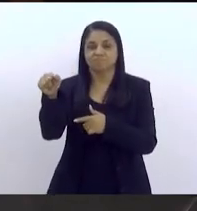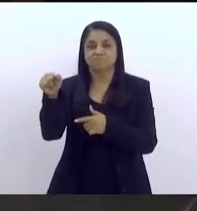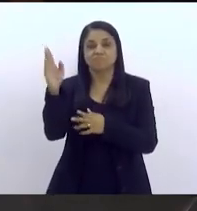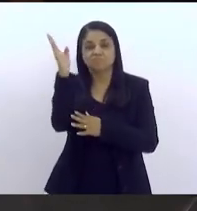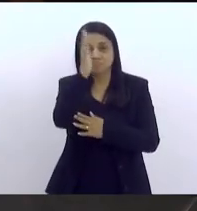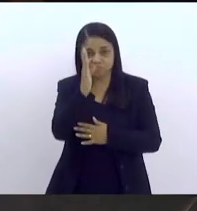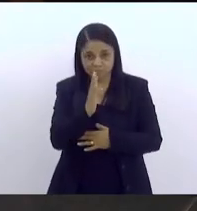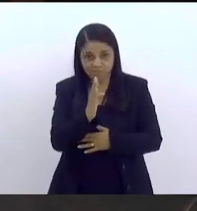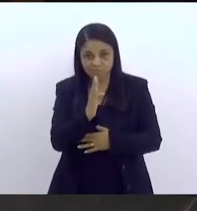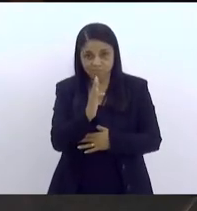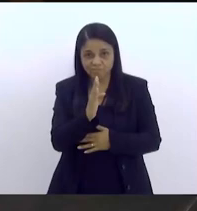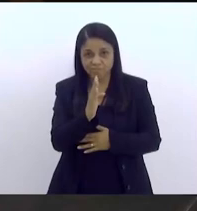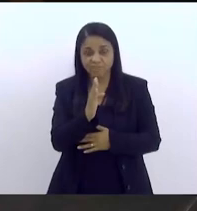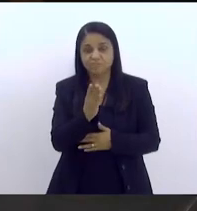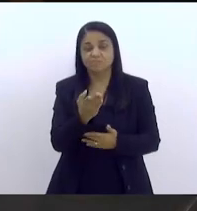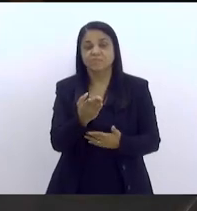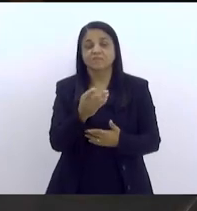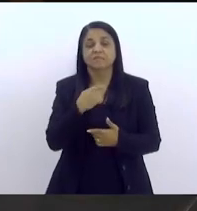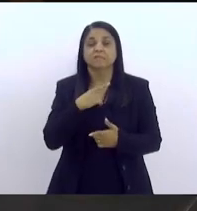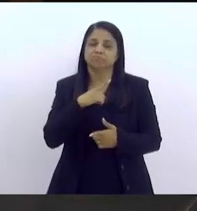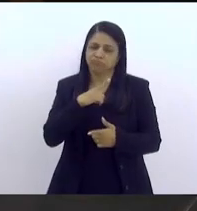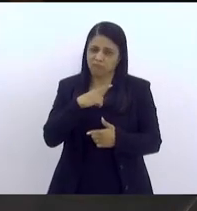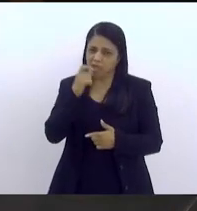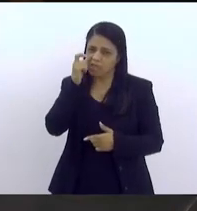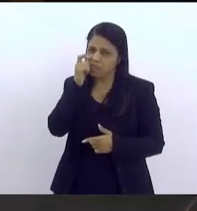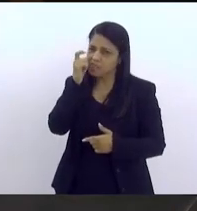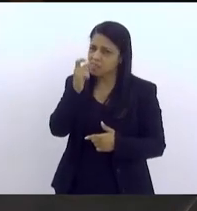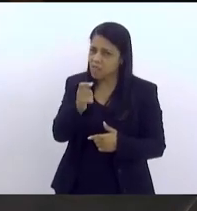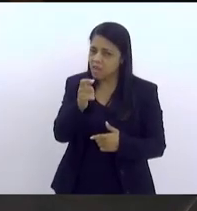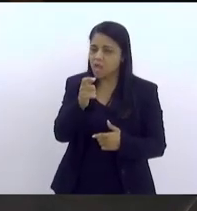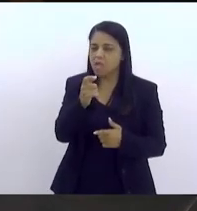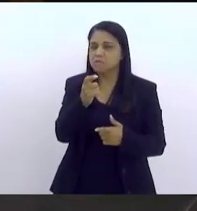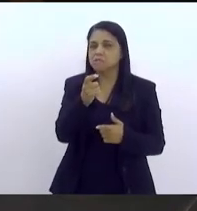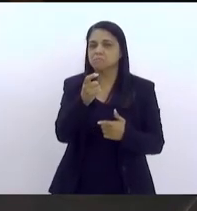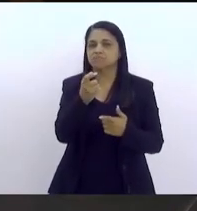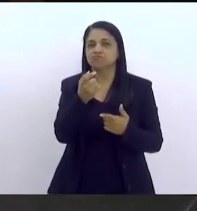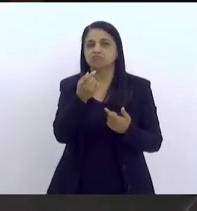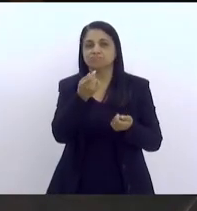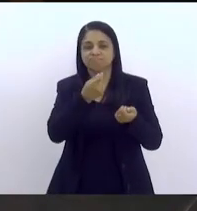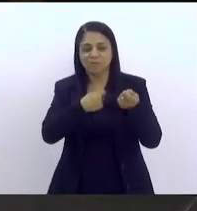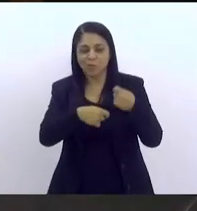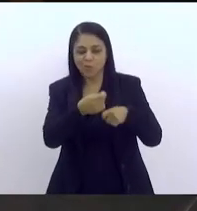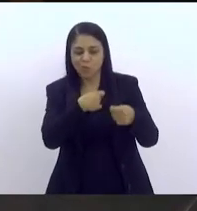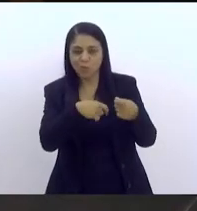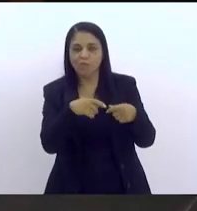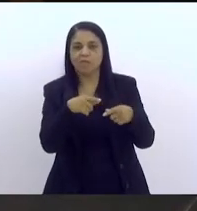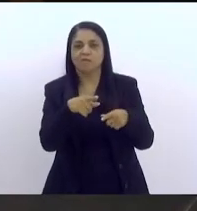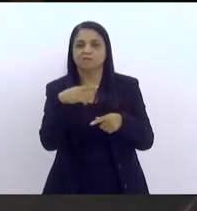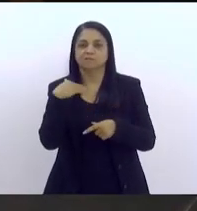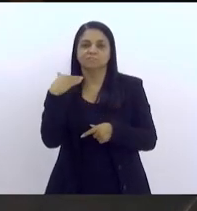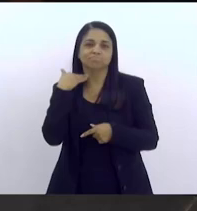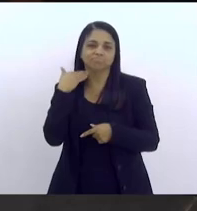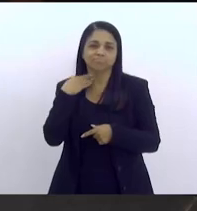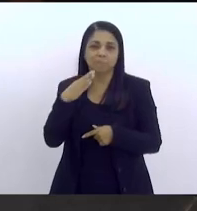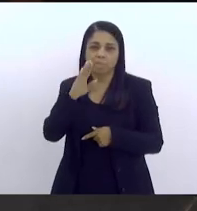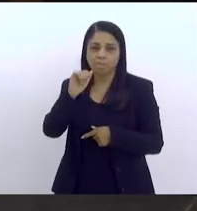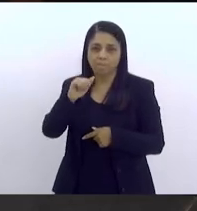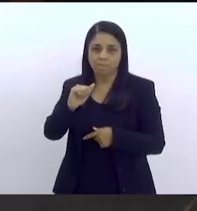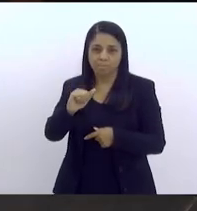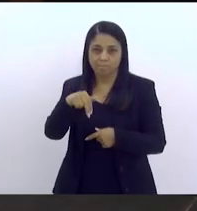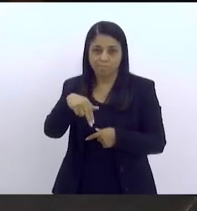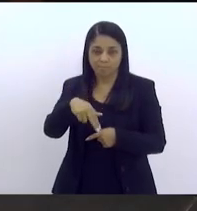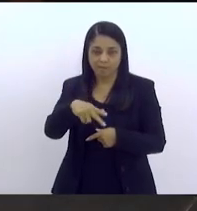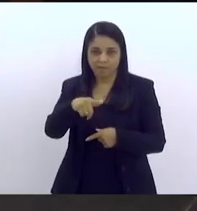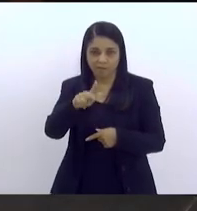Brasil Então nós temos interesses mercadológicos de banqueiros não é isso dentro do